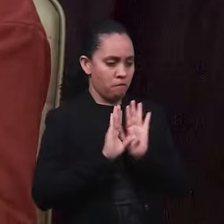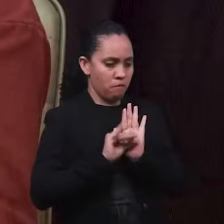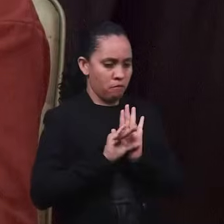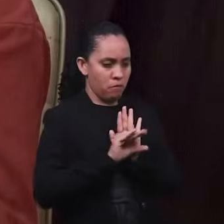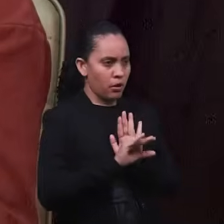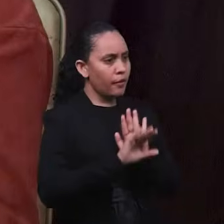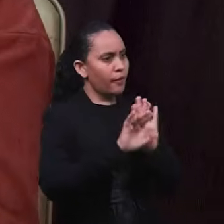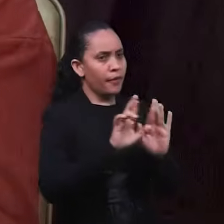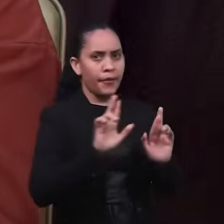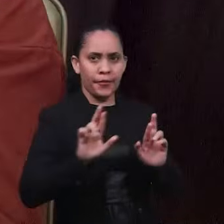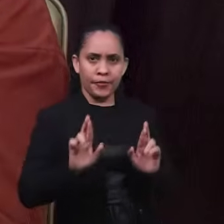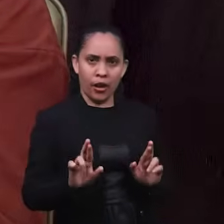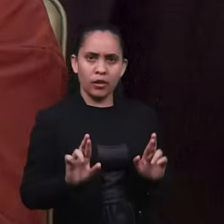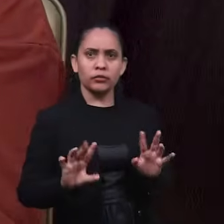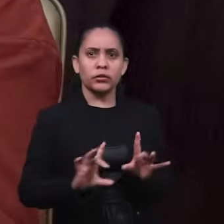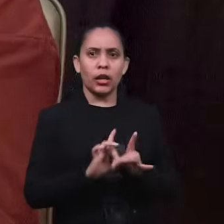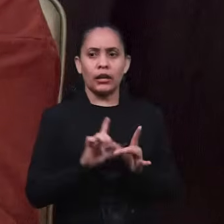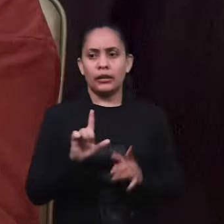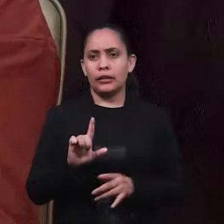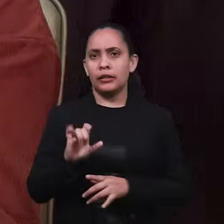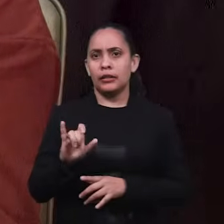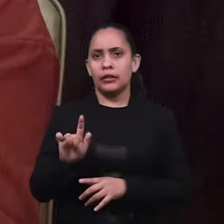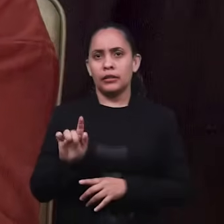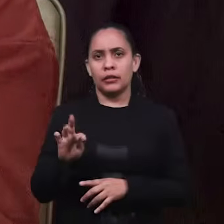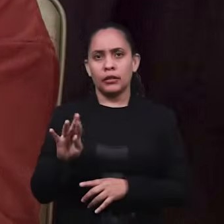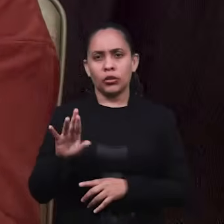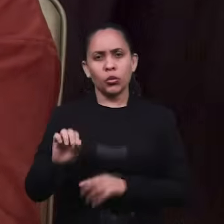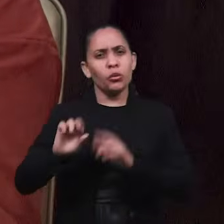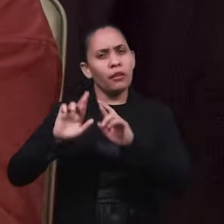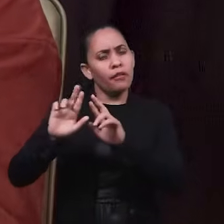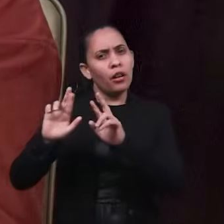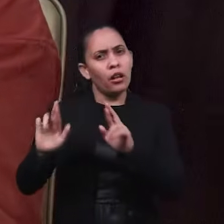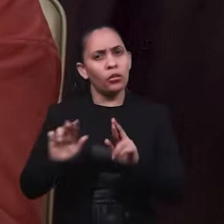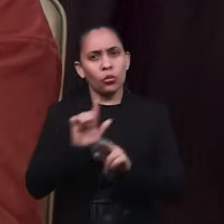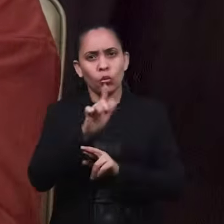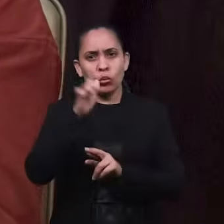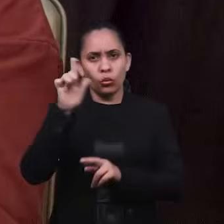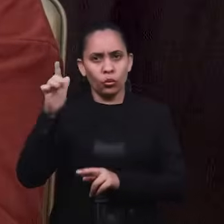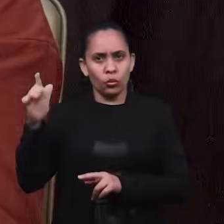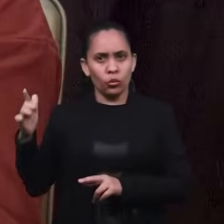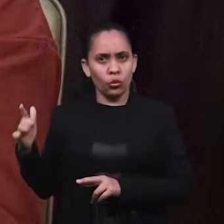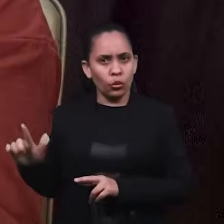tem a levedura, né? Tem a Saccharomyces, tem o